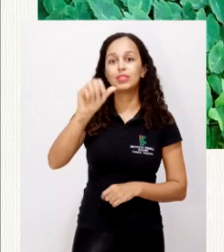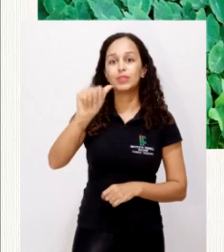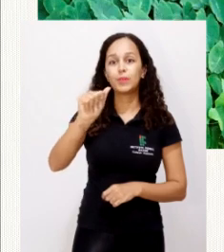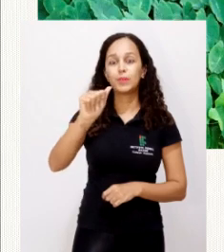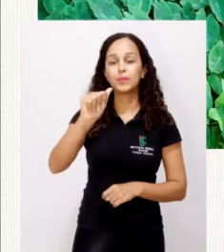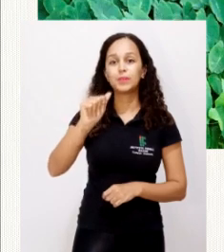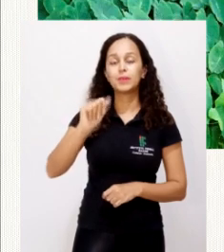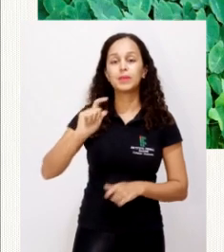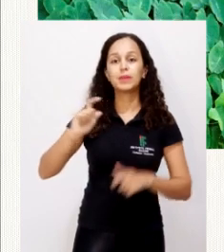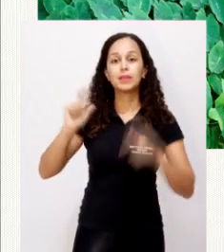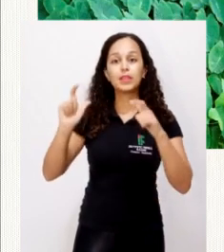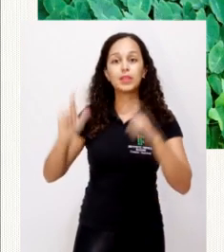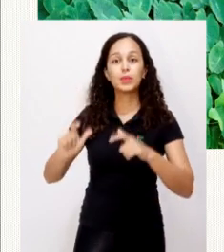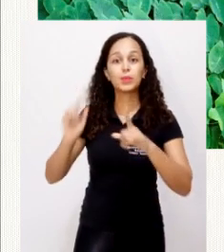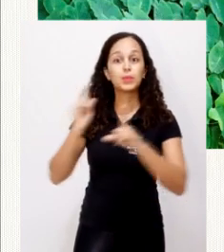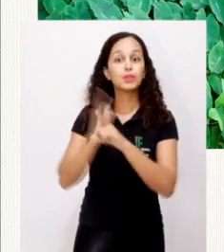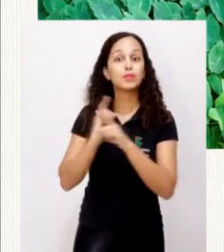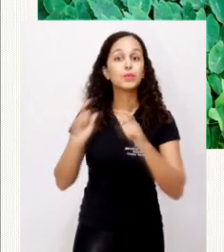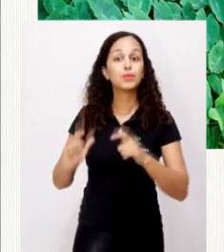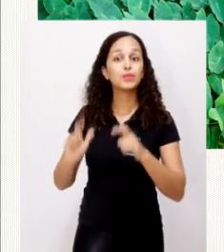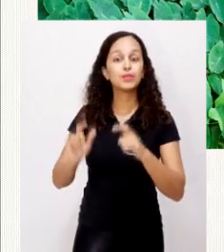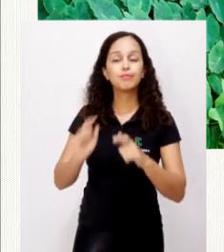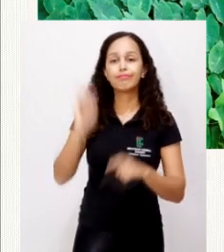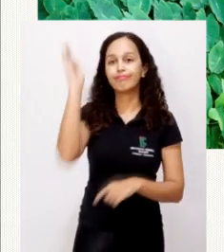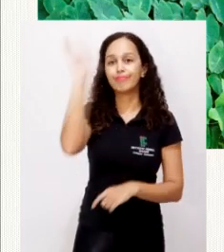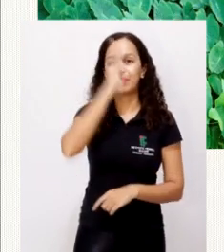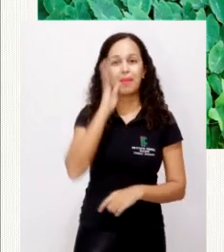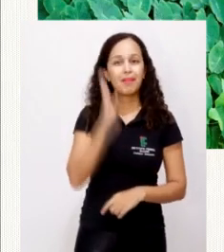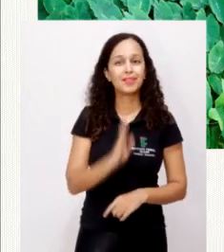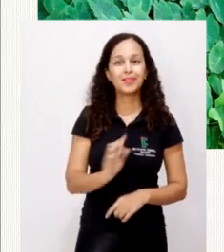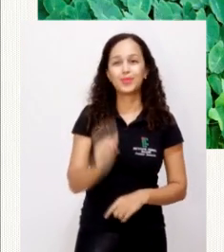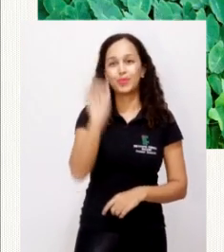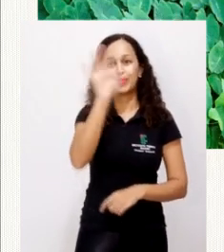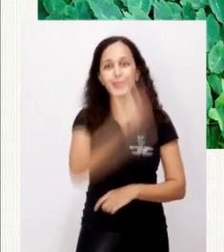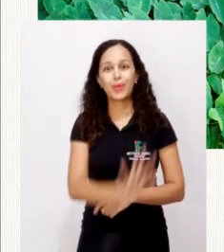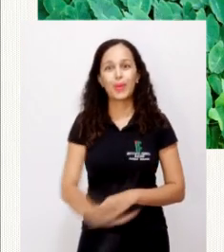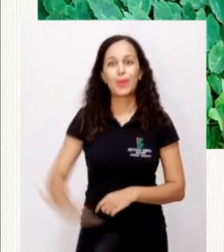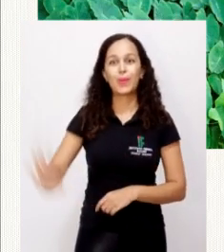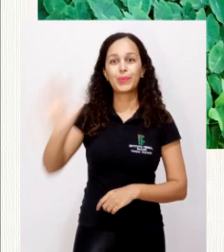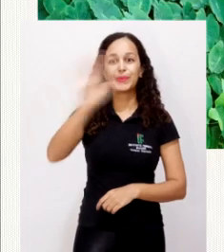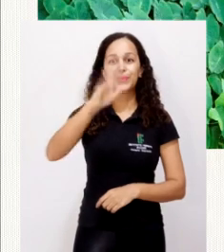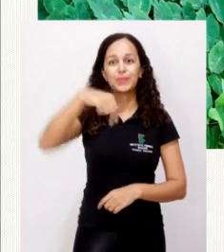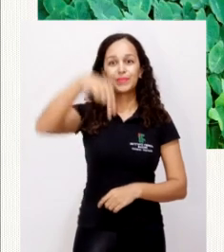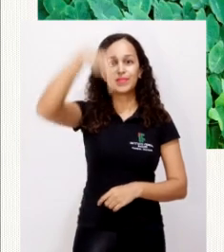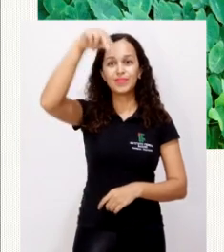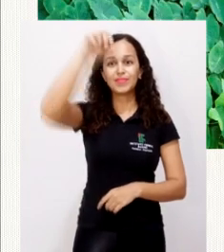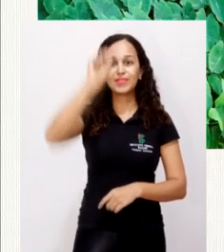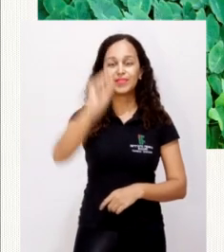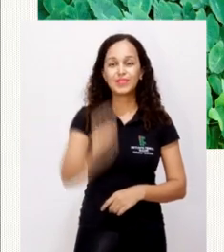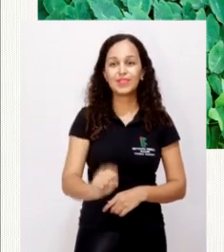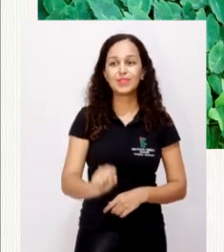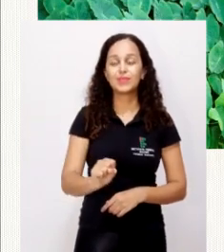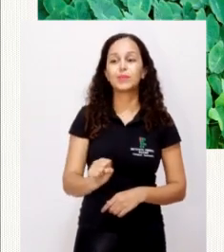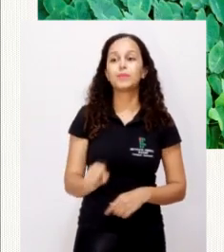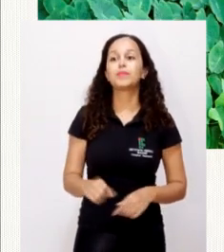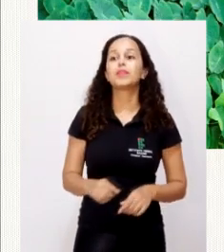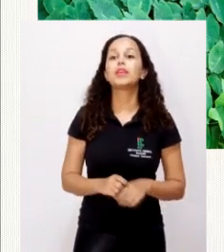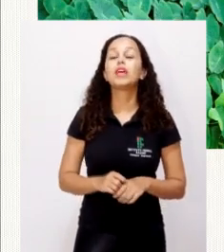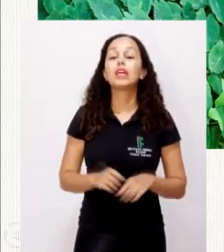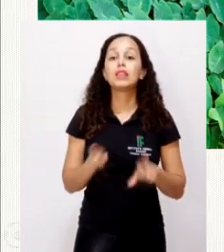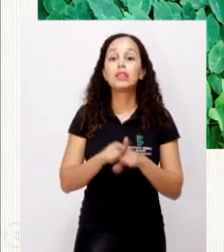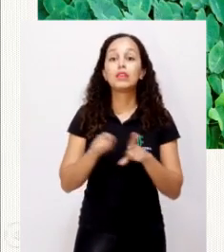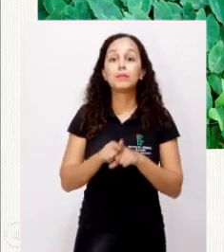emergente. Essa punk, ela é encontrada em todo o Brasil, de norte a sul, ela é nativa do Brasil.